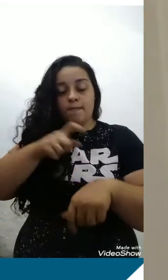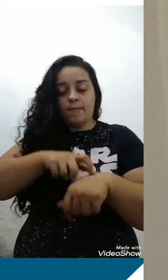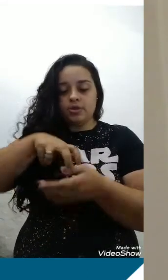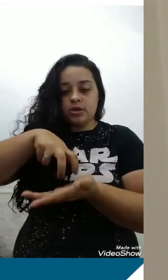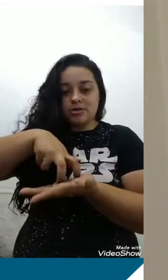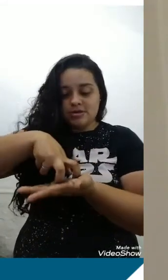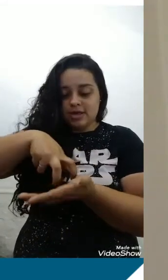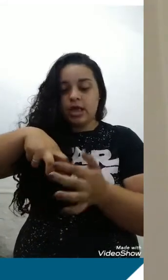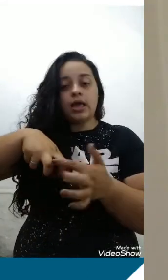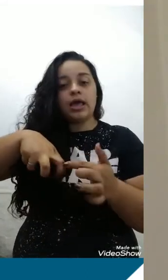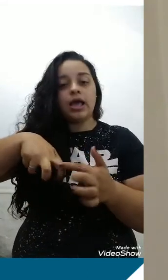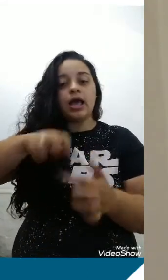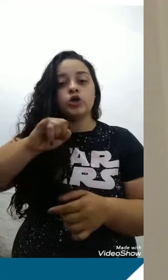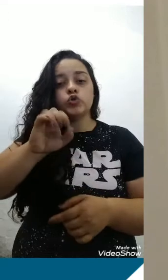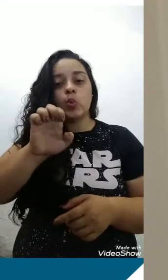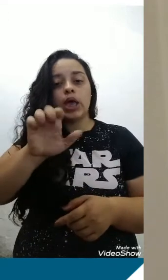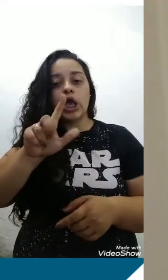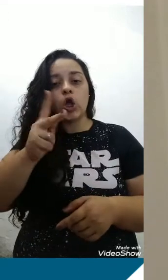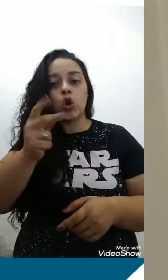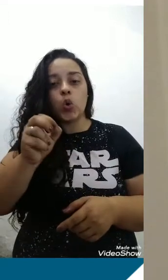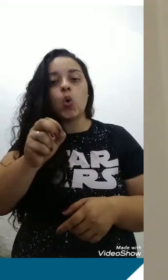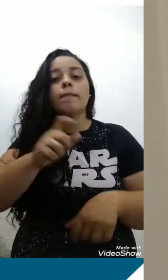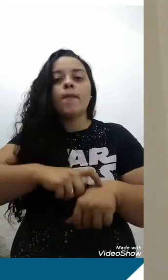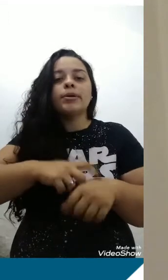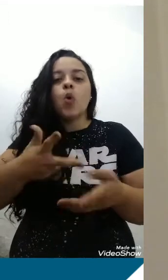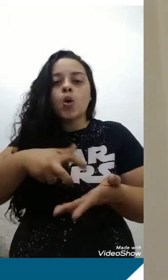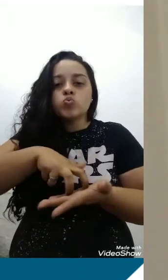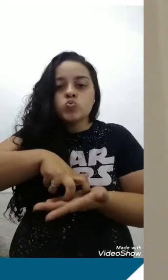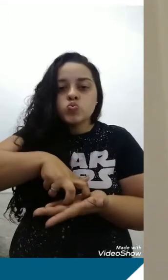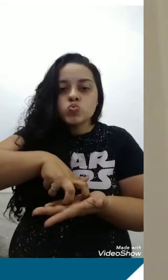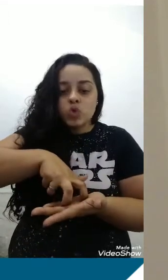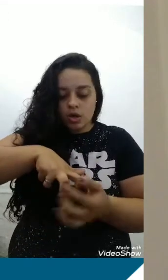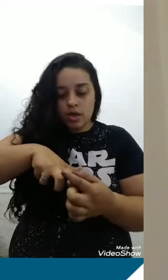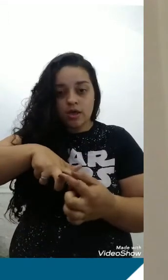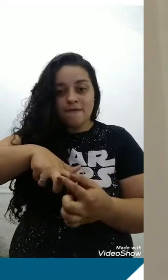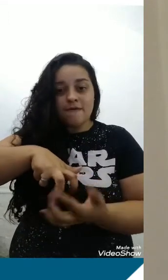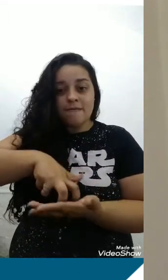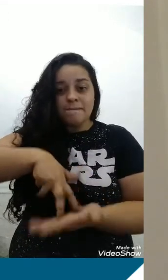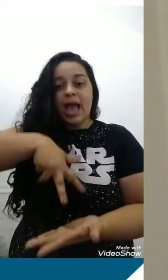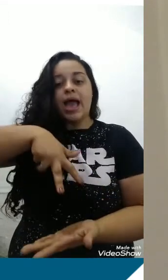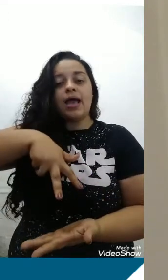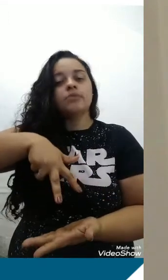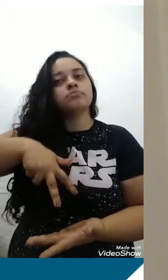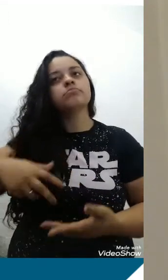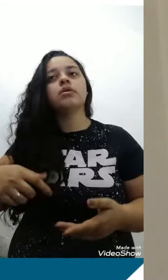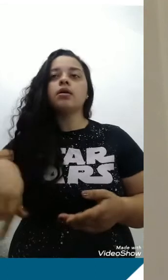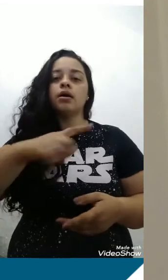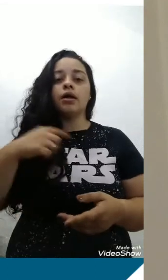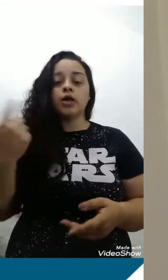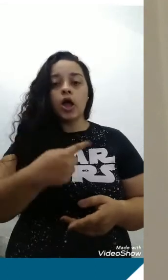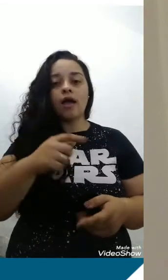joelhos. Por que a gente dobra o joelho para conseguir saltar? Porque, dentre as razões, quando nós